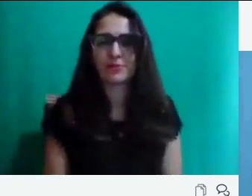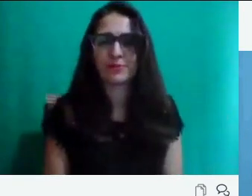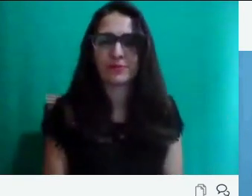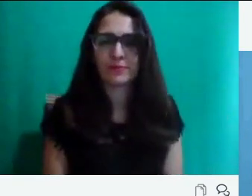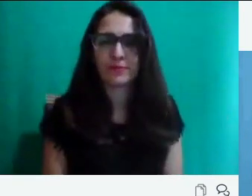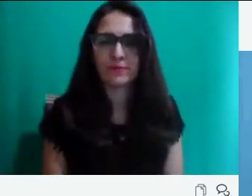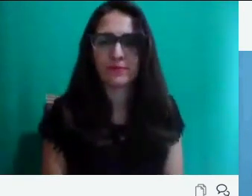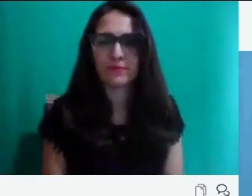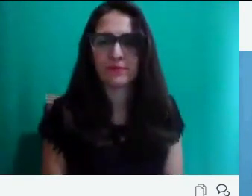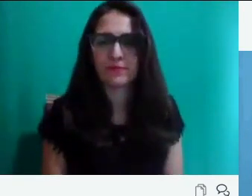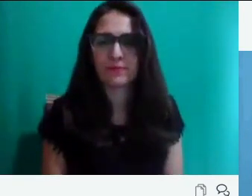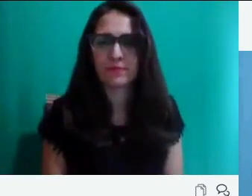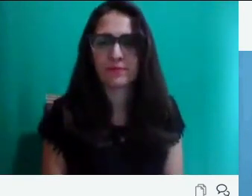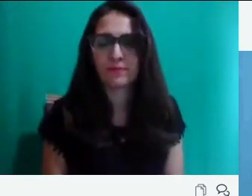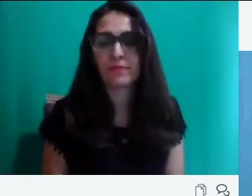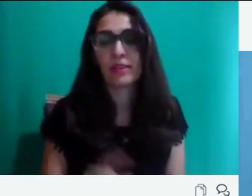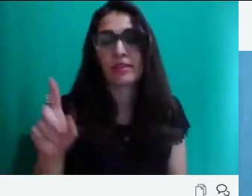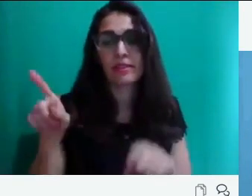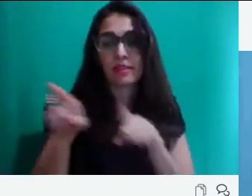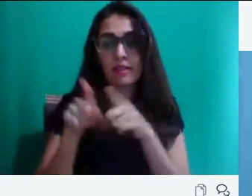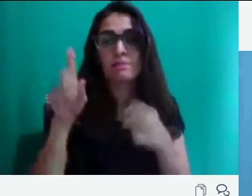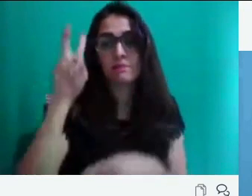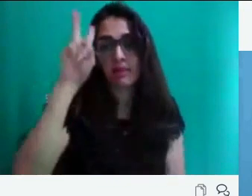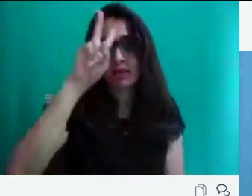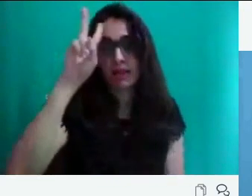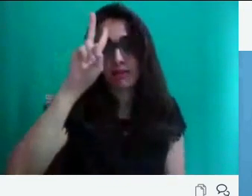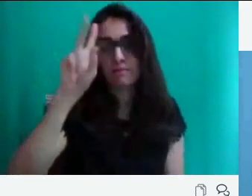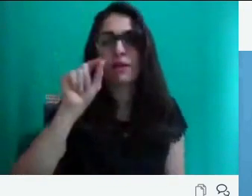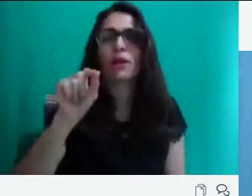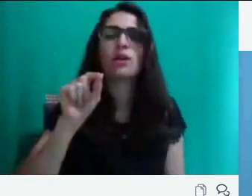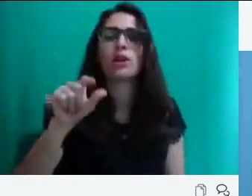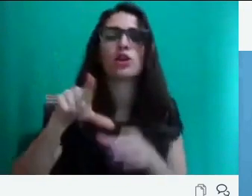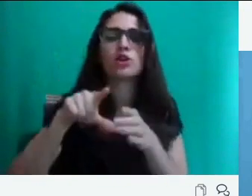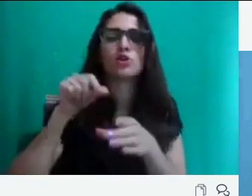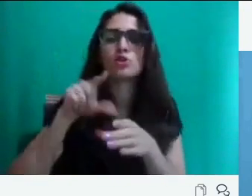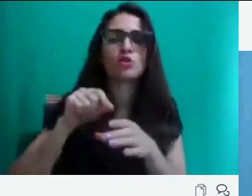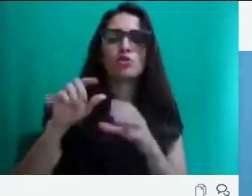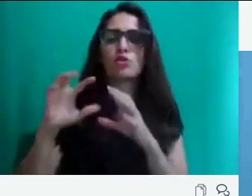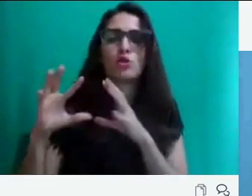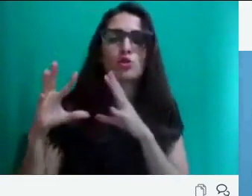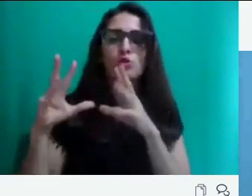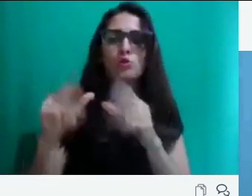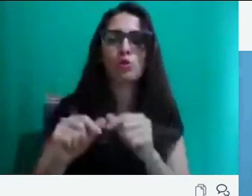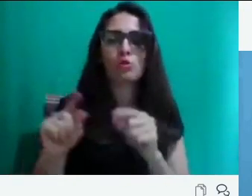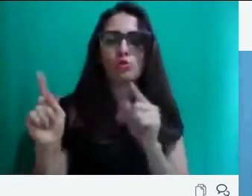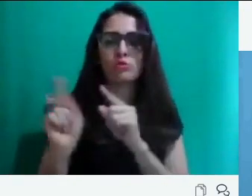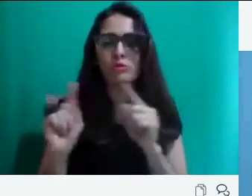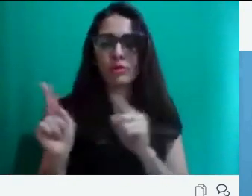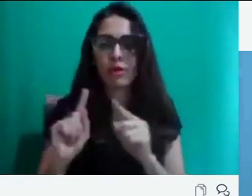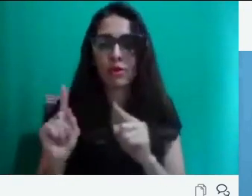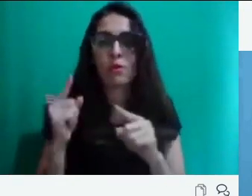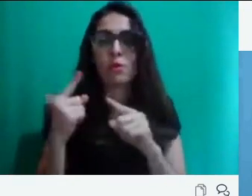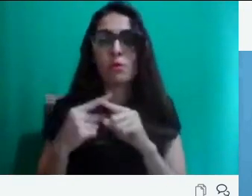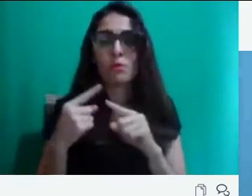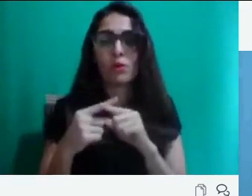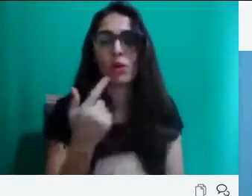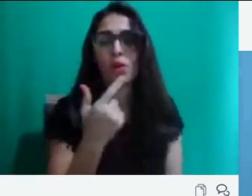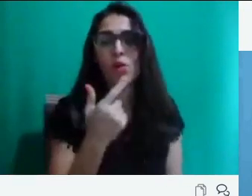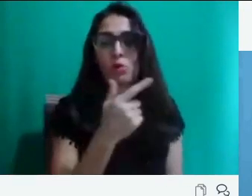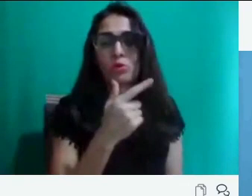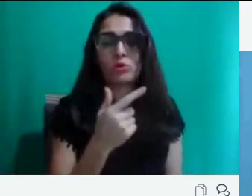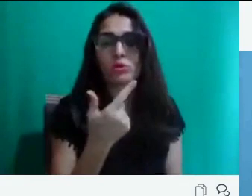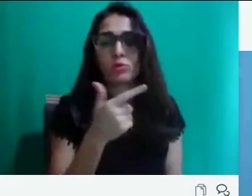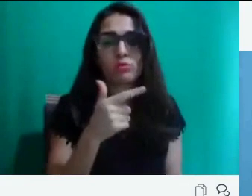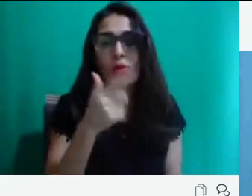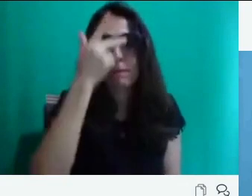É isso, Angélica. É só lembrar também, né, que a gente não sorteou todos os códigos, né, porque a gente não, os códigos que a gente não teve o número